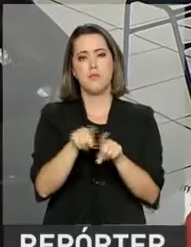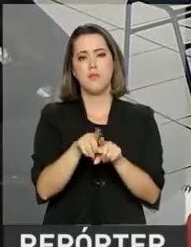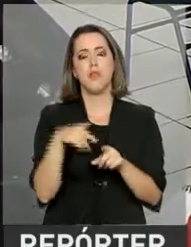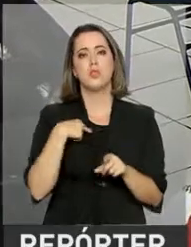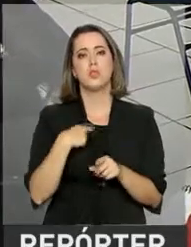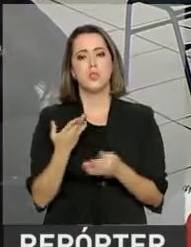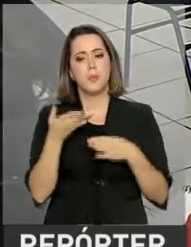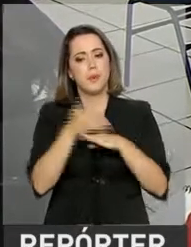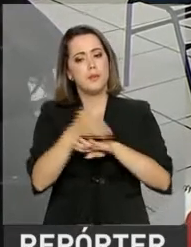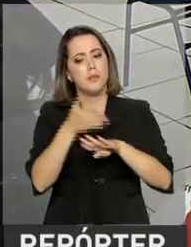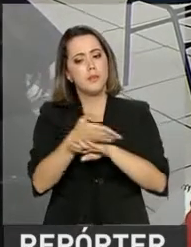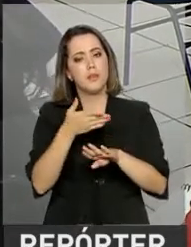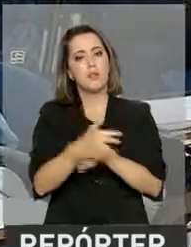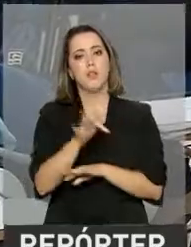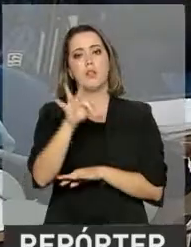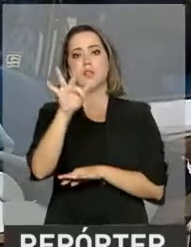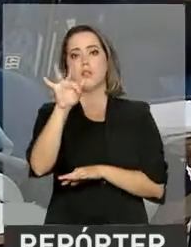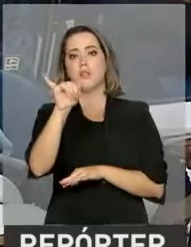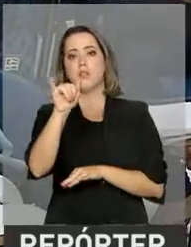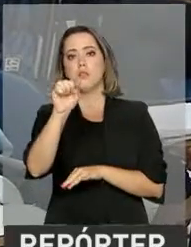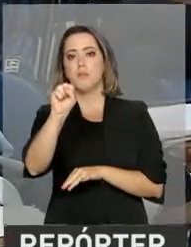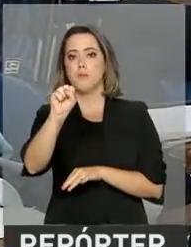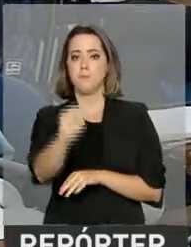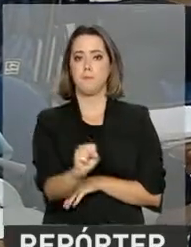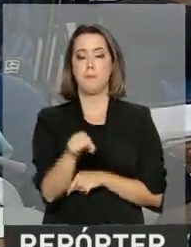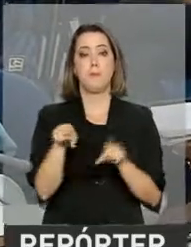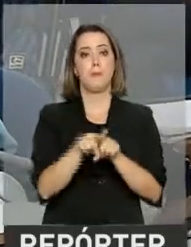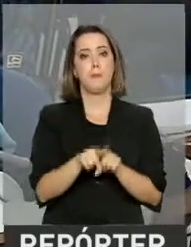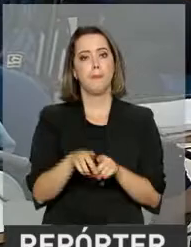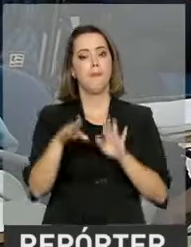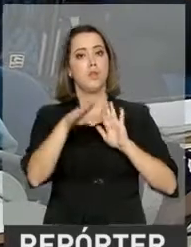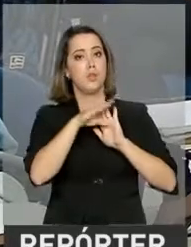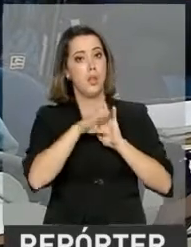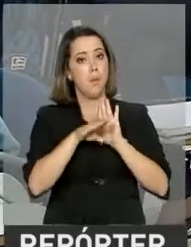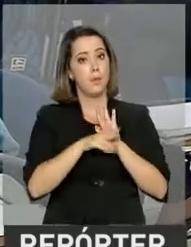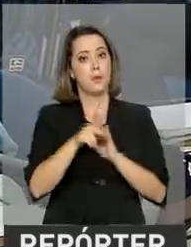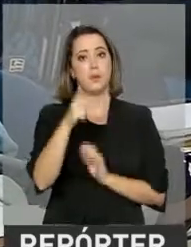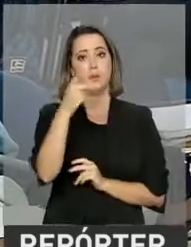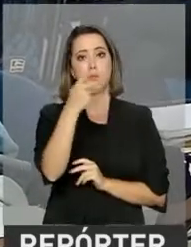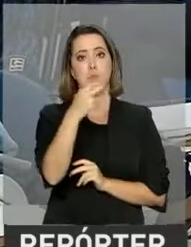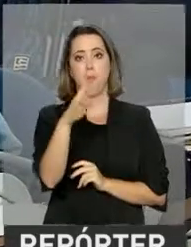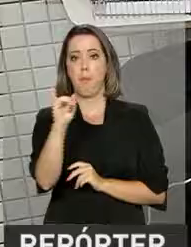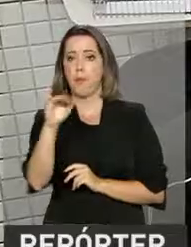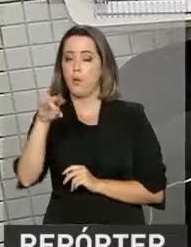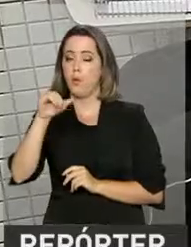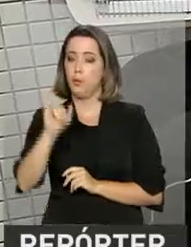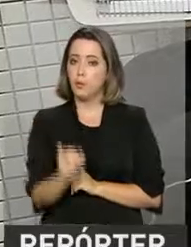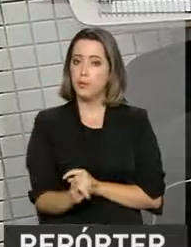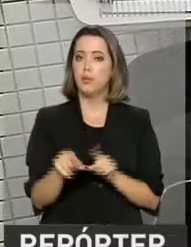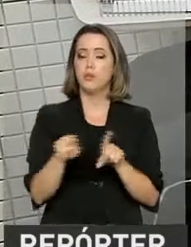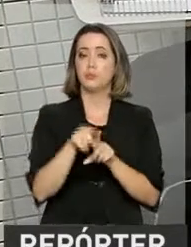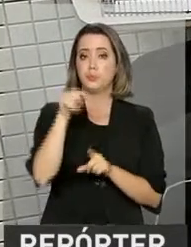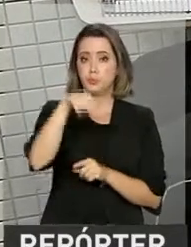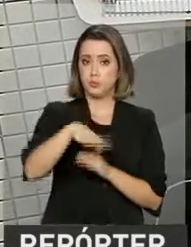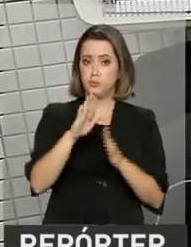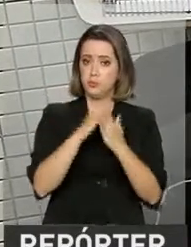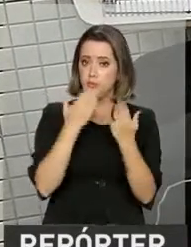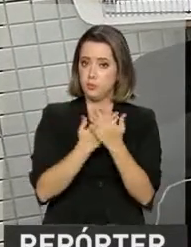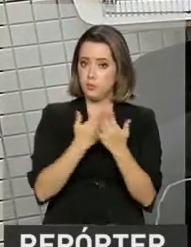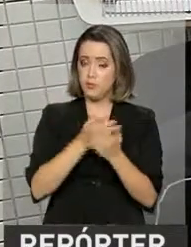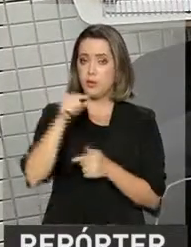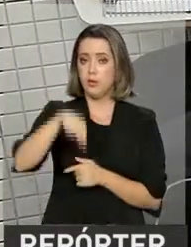para ter acesso ao fundo de financiamento estudantil e ao programa universidade para todos nessa escola em brasília